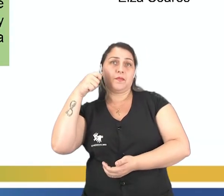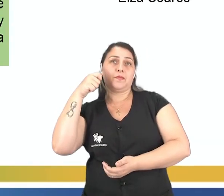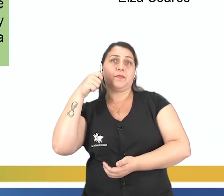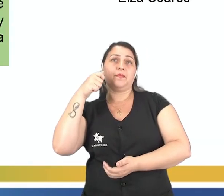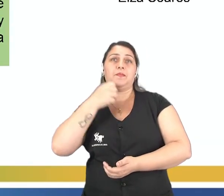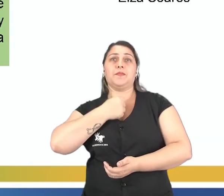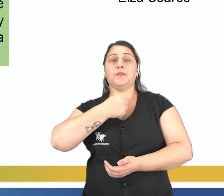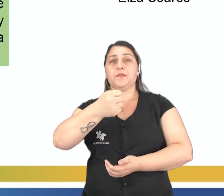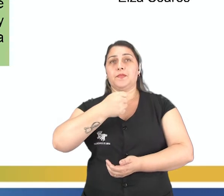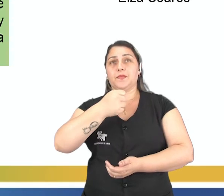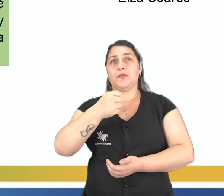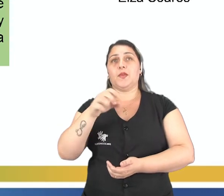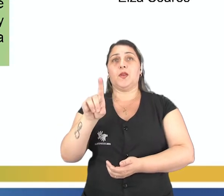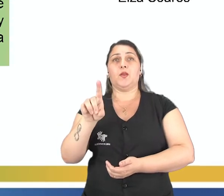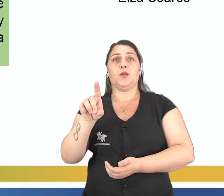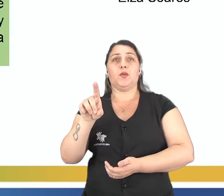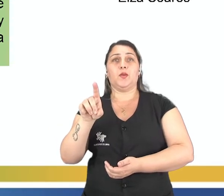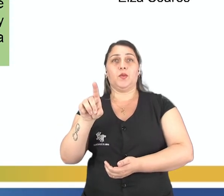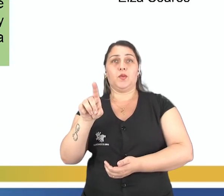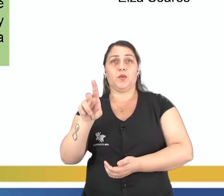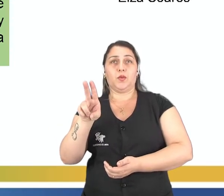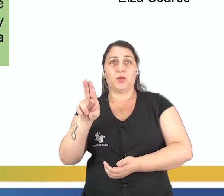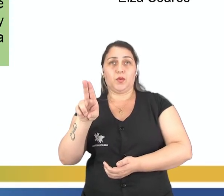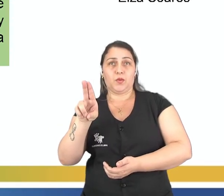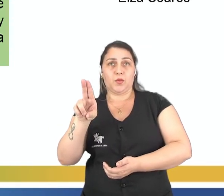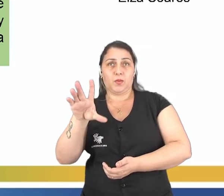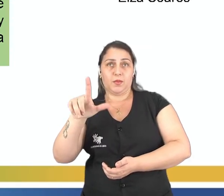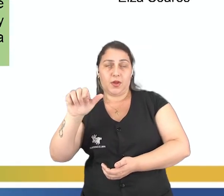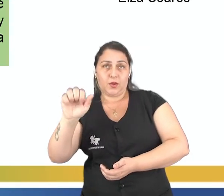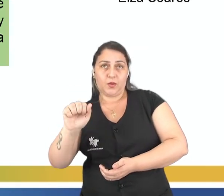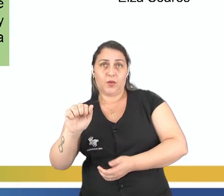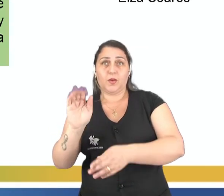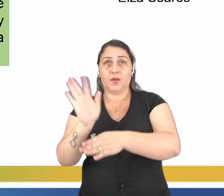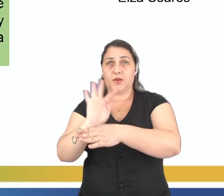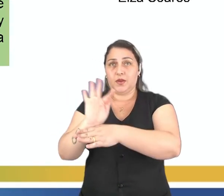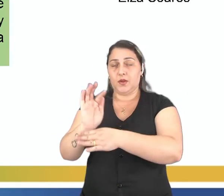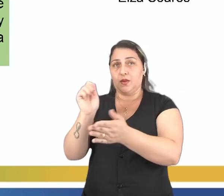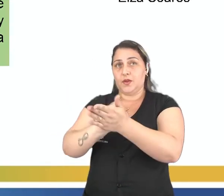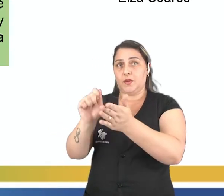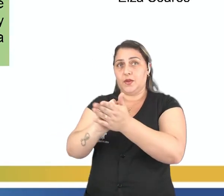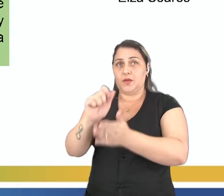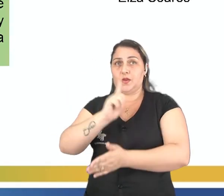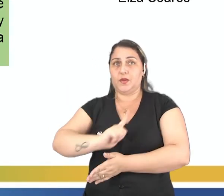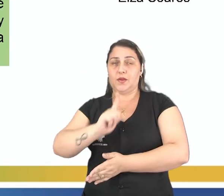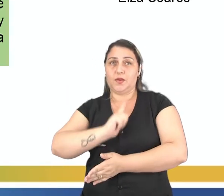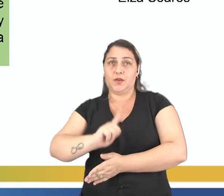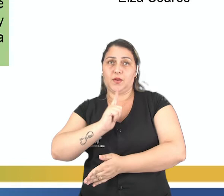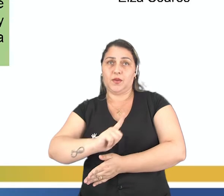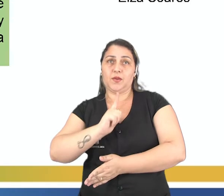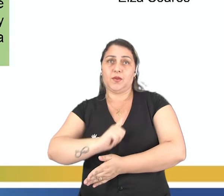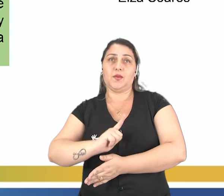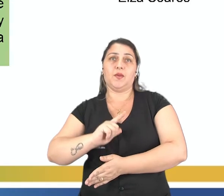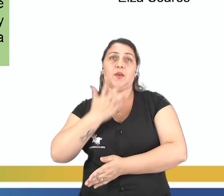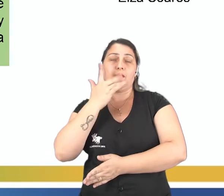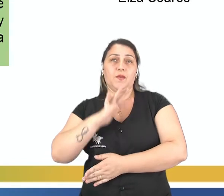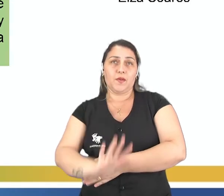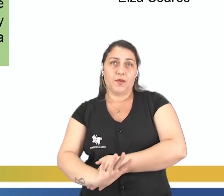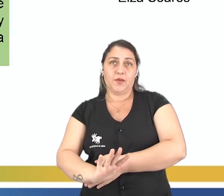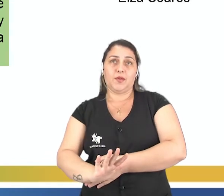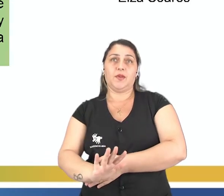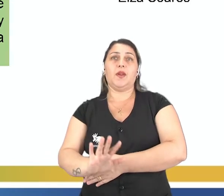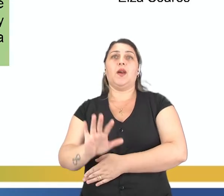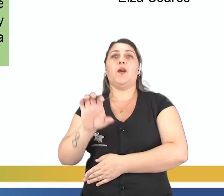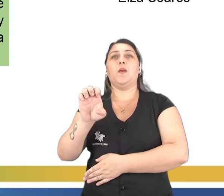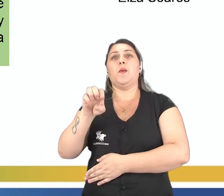ator, apresentador, dublador, cineasta e escritor de literatura infantil brasileiro. Foi indicado ao Emmy,